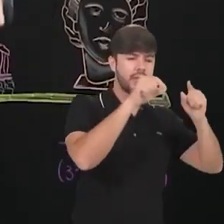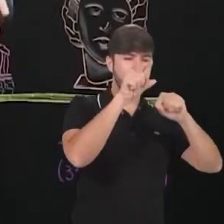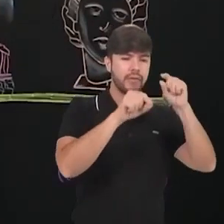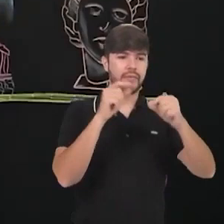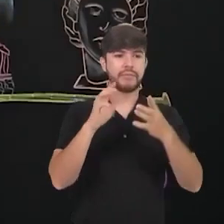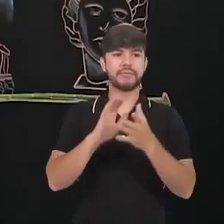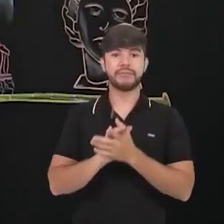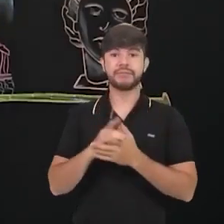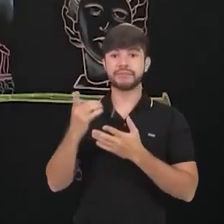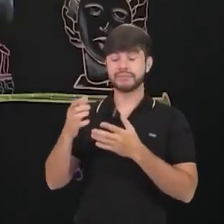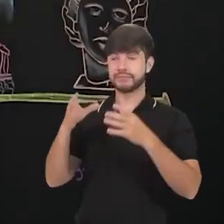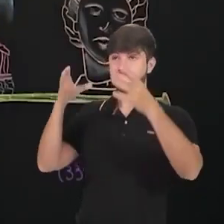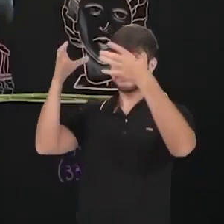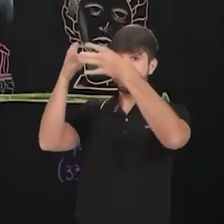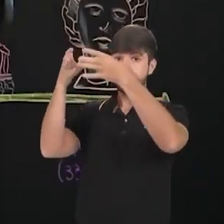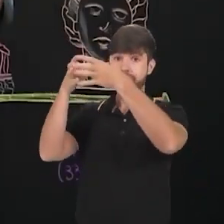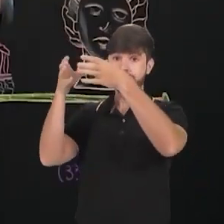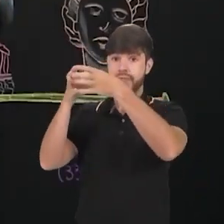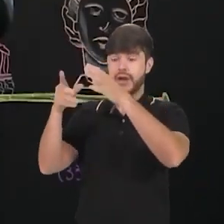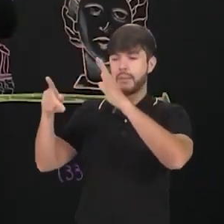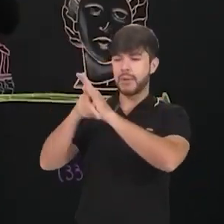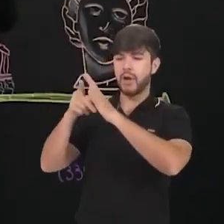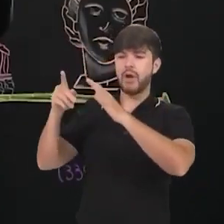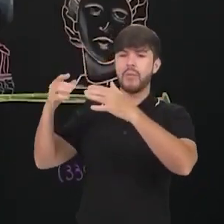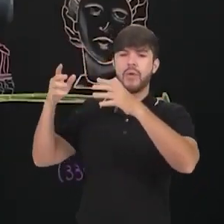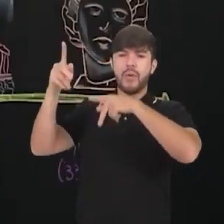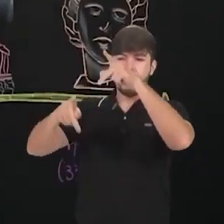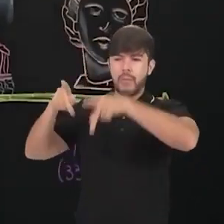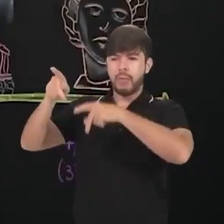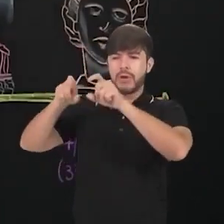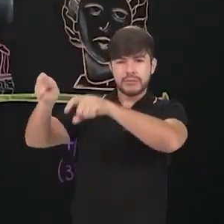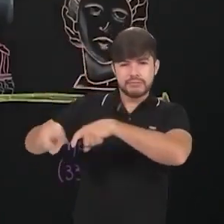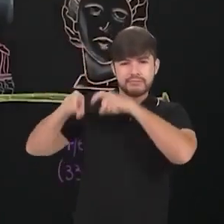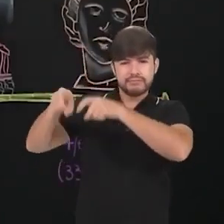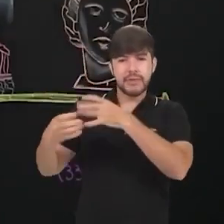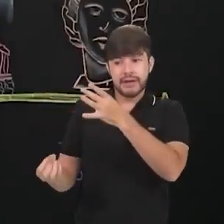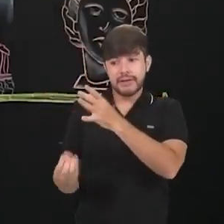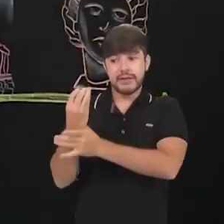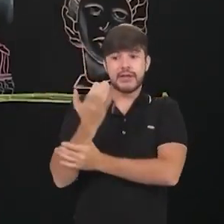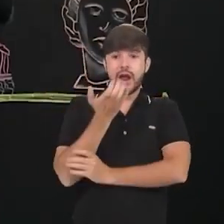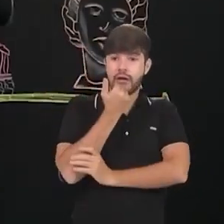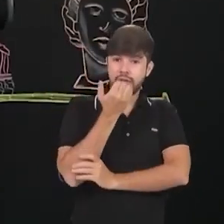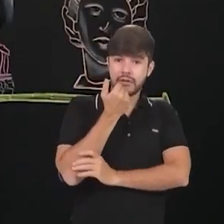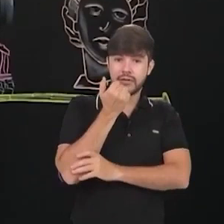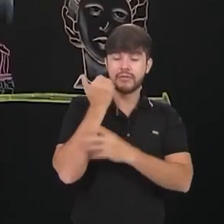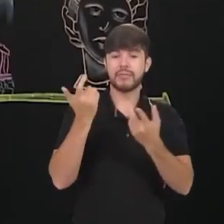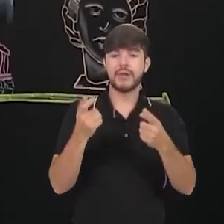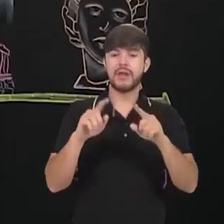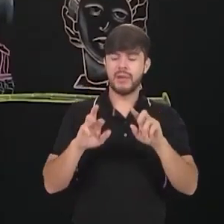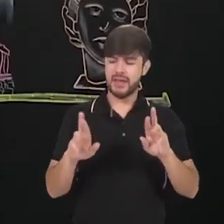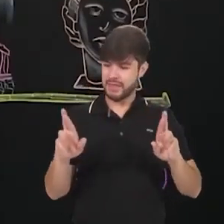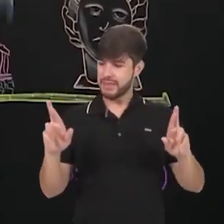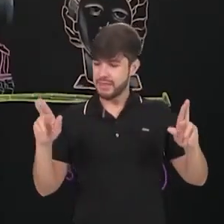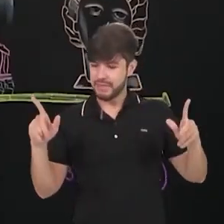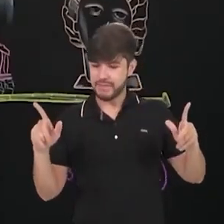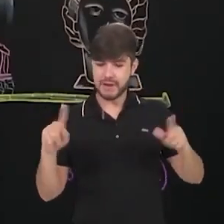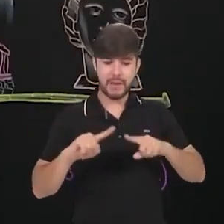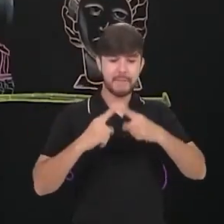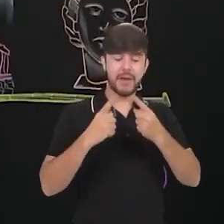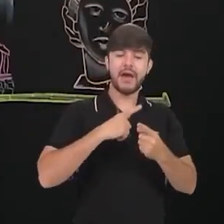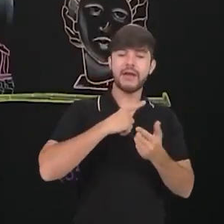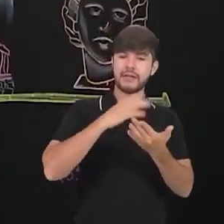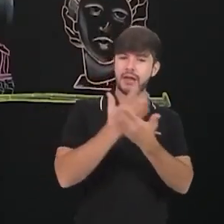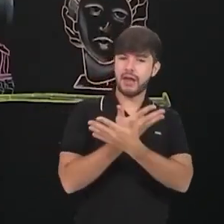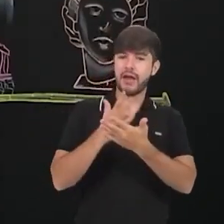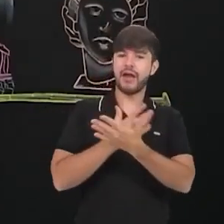ficava a maior parte da população, que era uma região mais rural, onde havia também a produção de alimentos, Ou seja, mesmo diferente, as polis